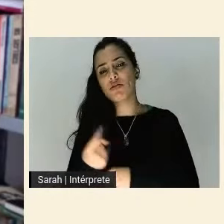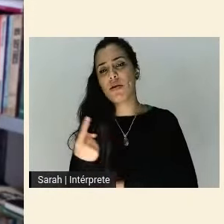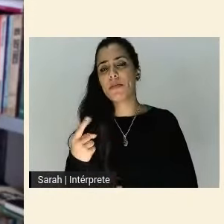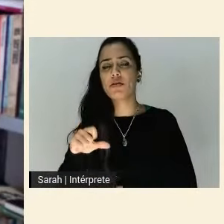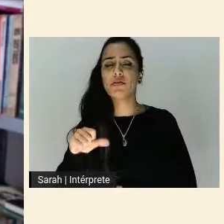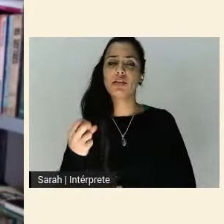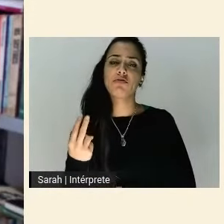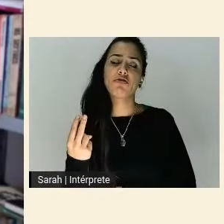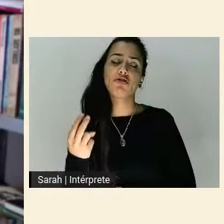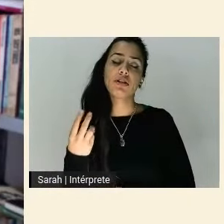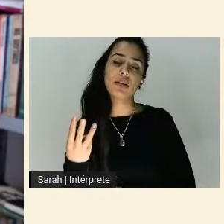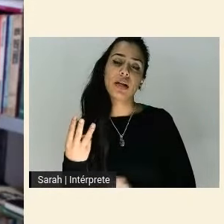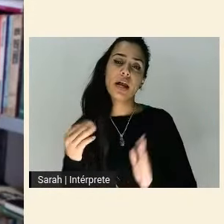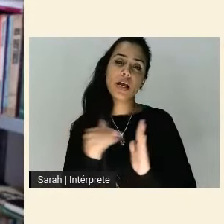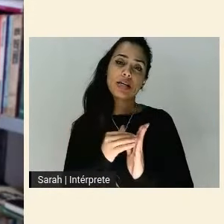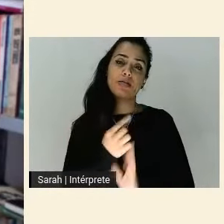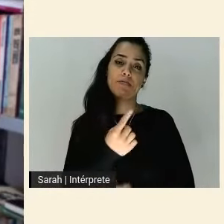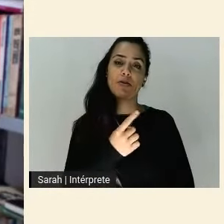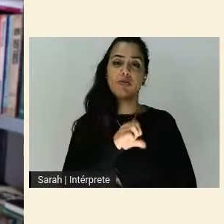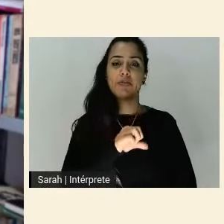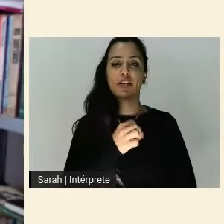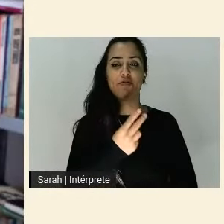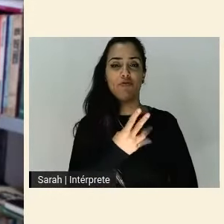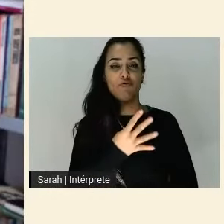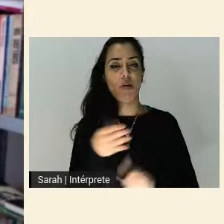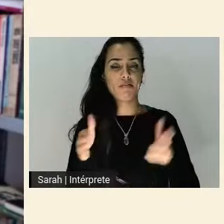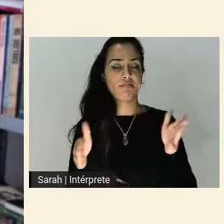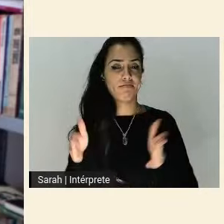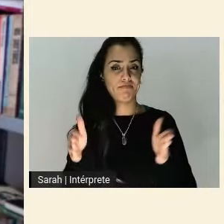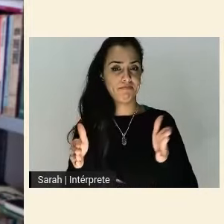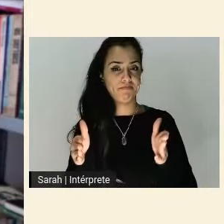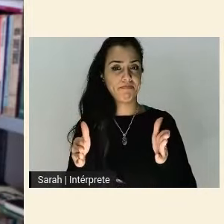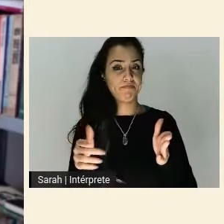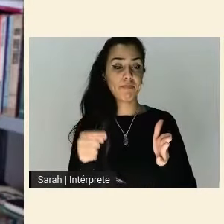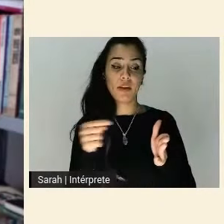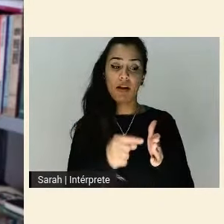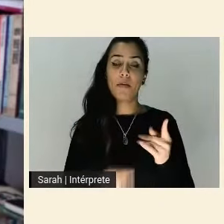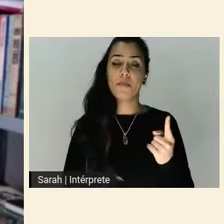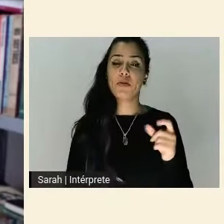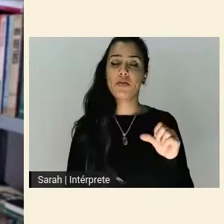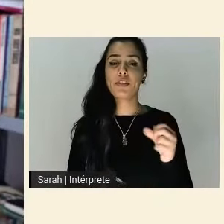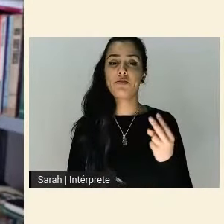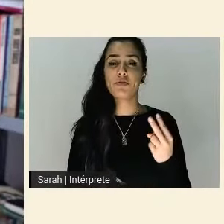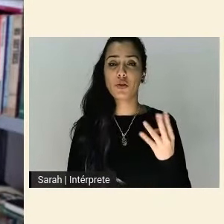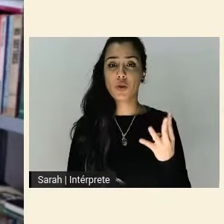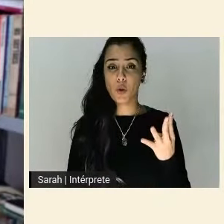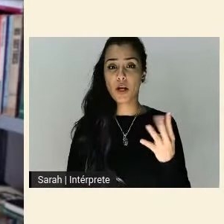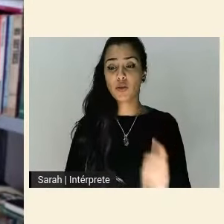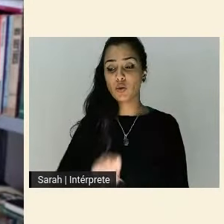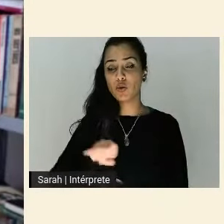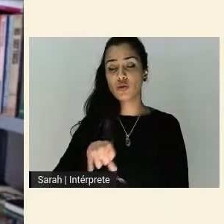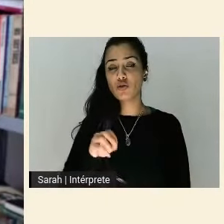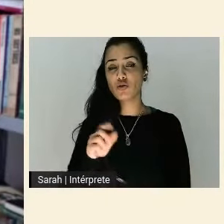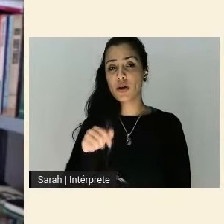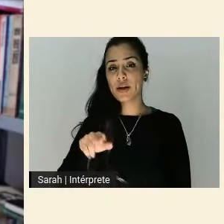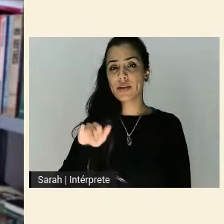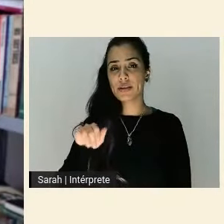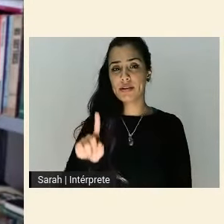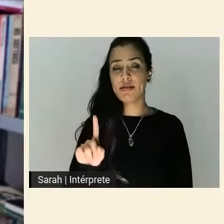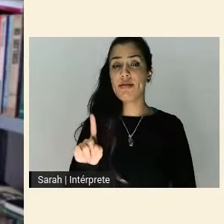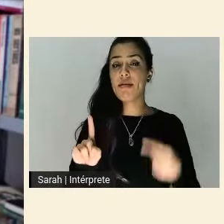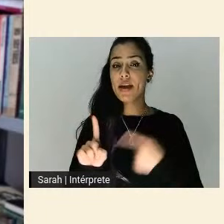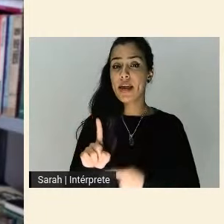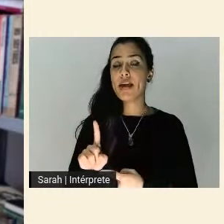1923 e 1924. Nesse ano de 1924, Joaquim Nojosa publica a sua